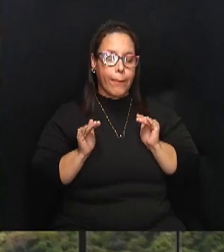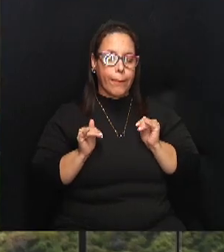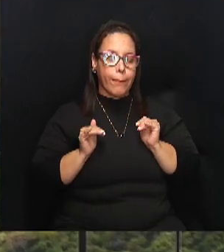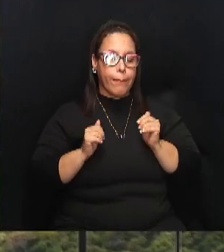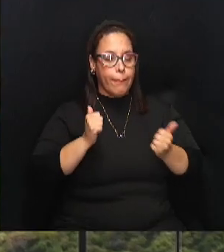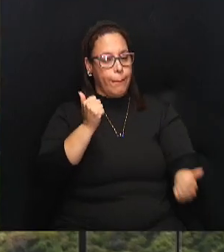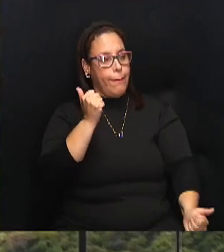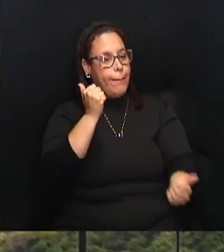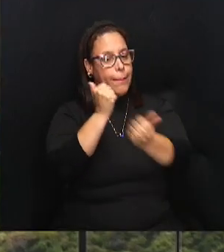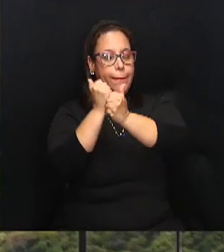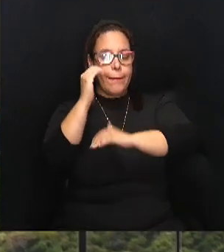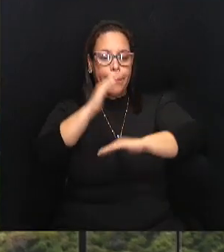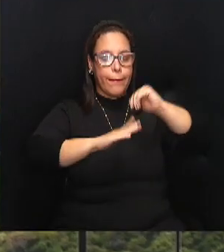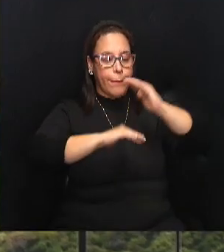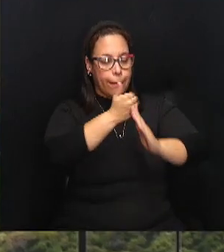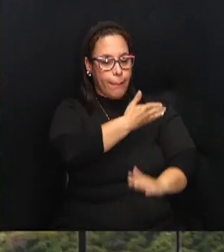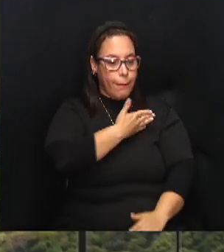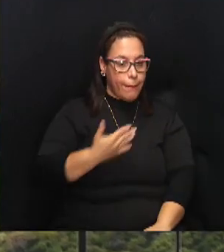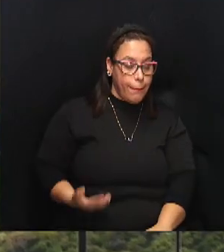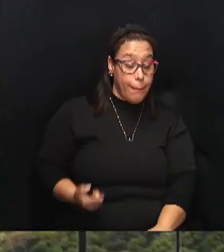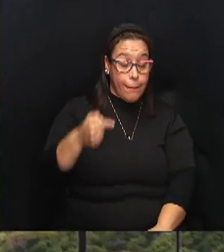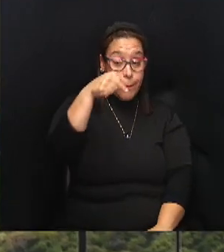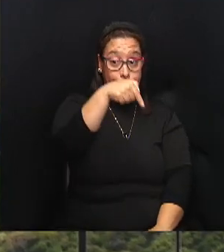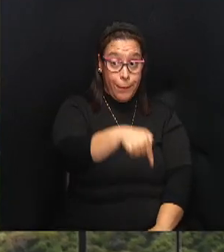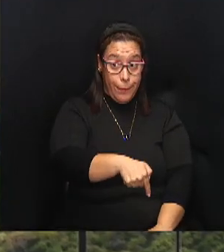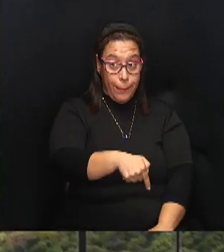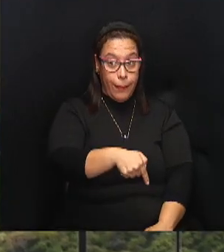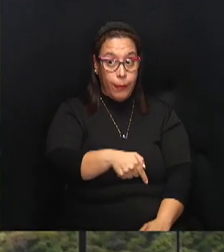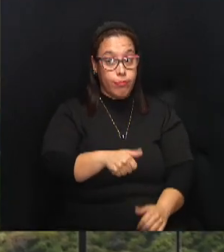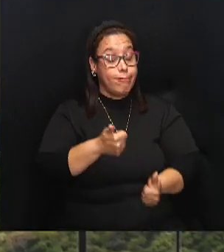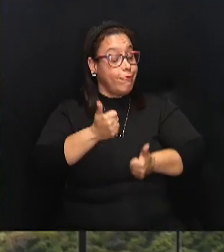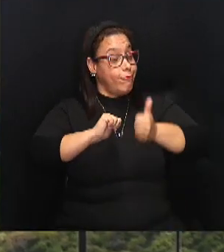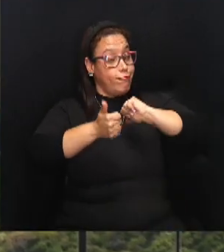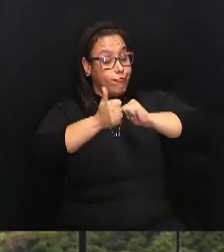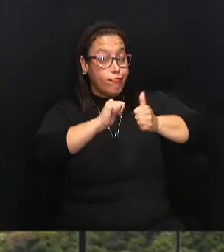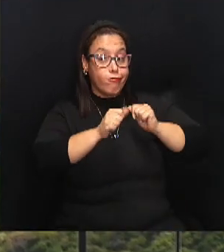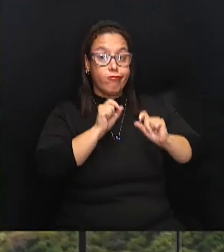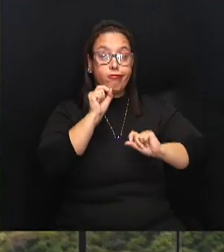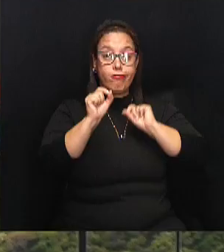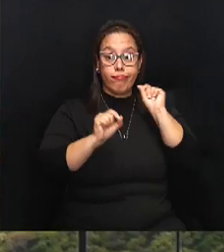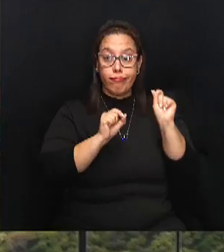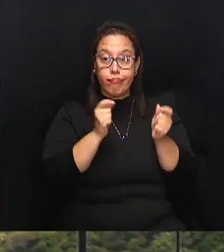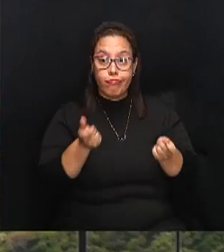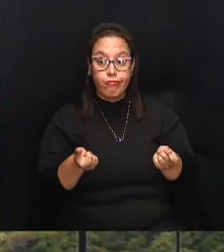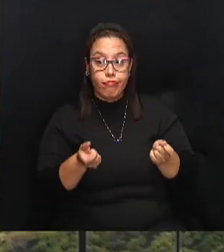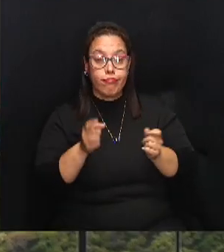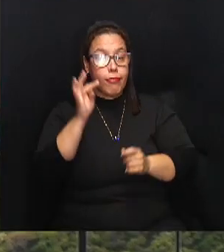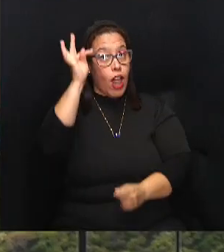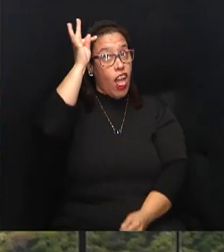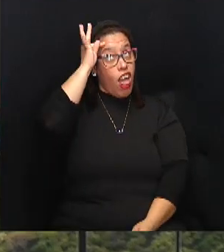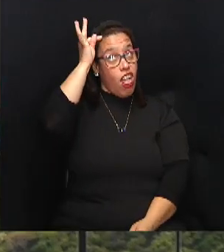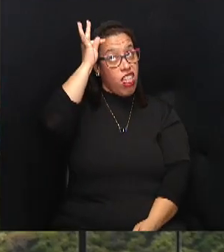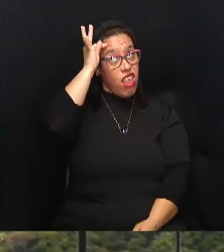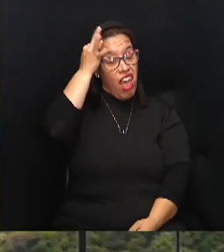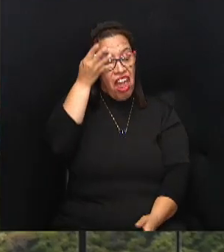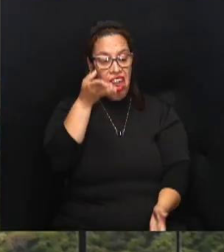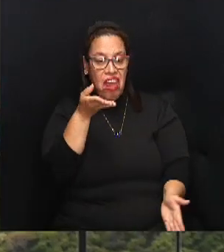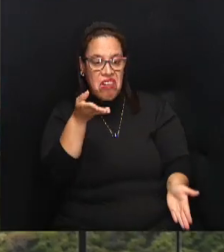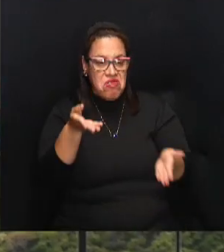de segurança pública aqui na cidade. Então, para avaliarmos os aspectos técnicos,